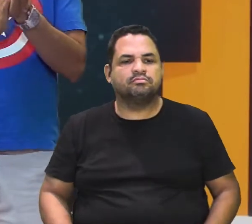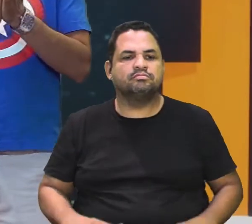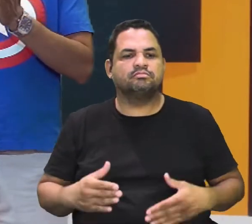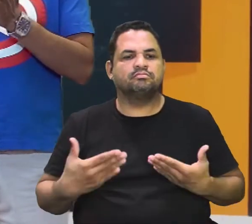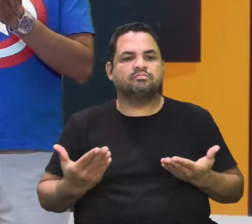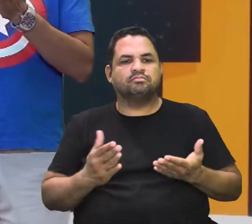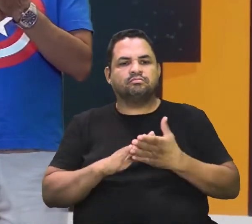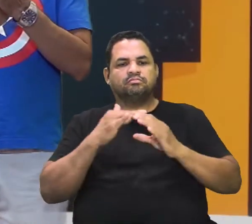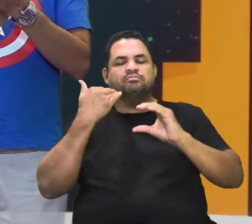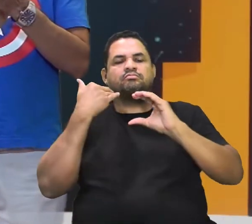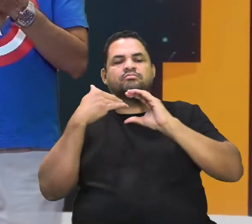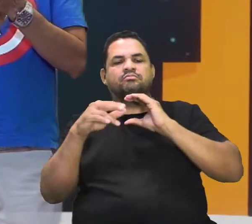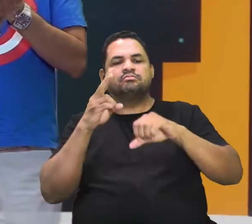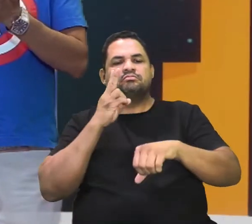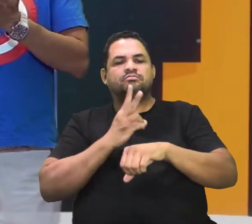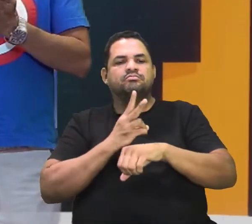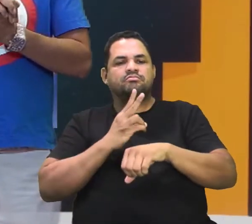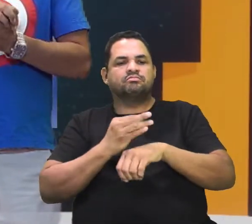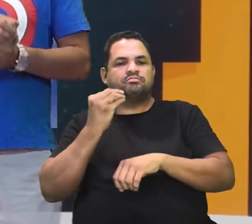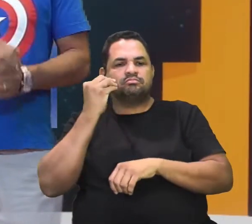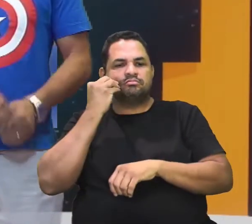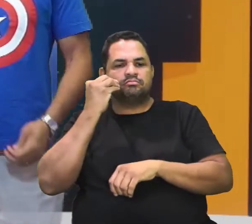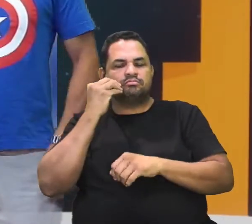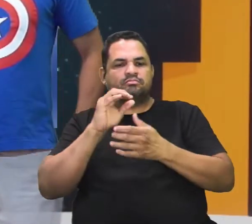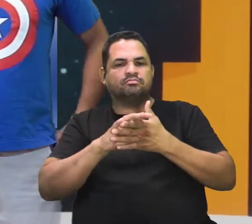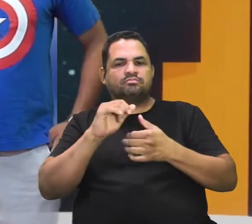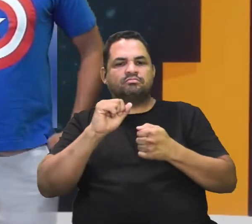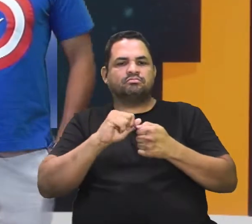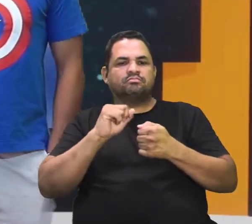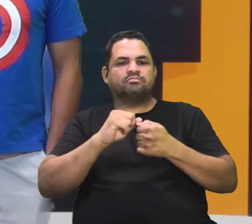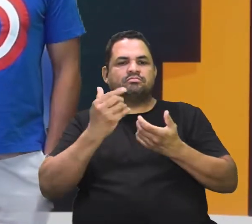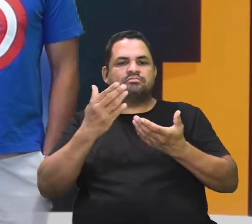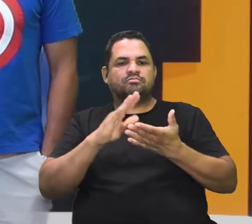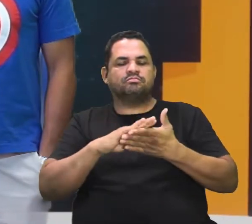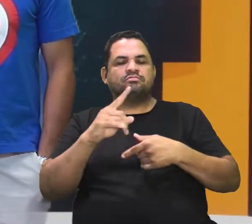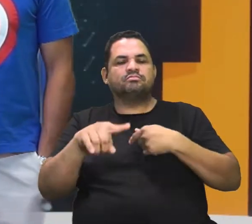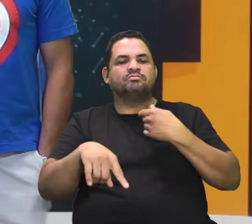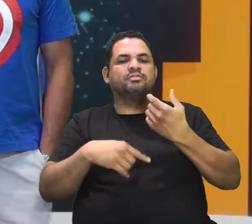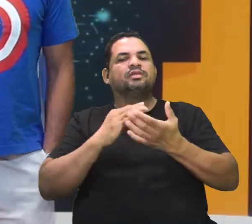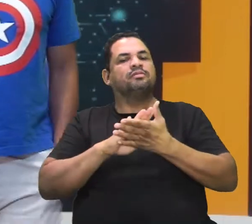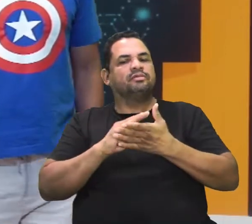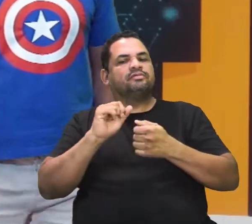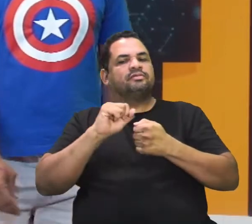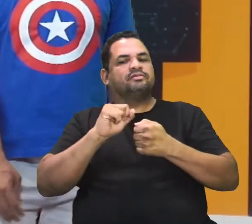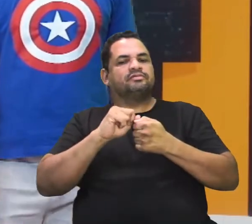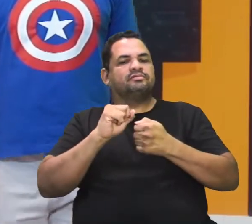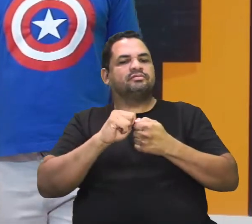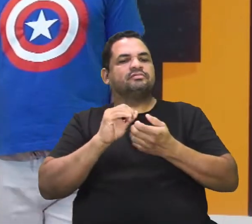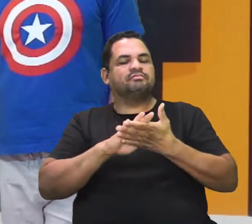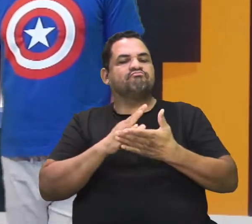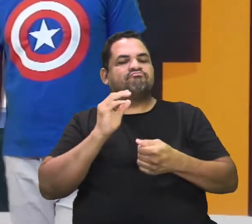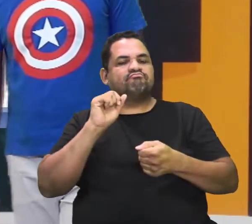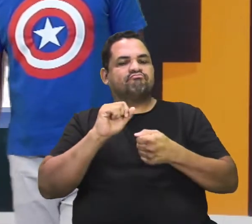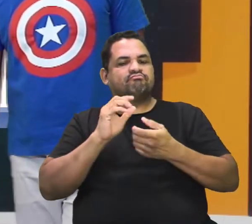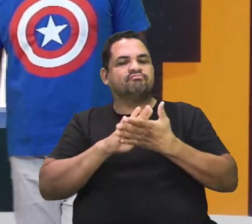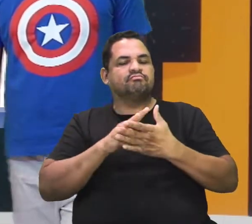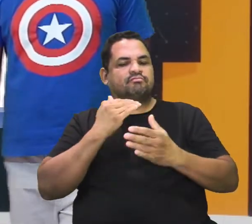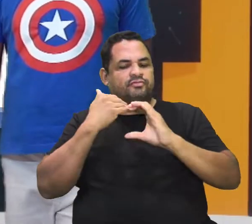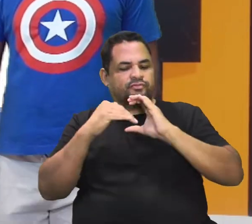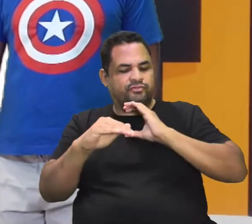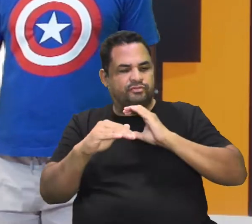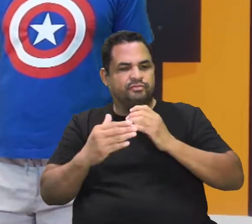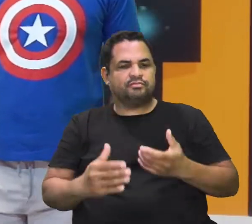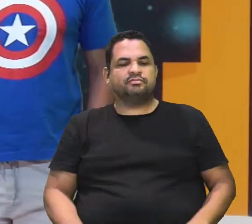interativa. A gente manda o vídeo, vocês tentam fazer aí e mandam o vídeo pra gente retornando também da atividade. Fica legal dessa forma,